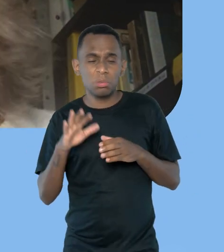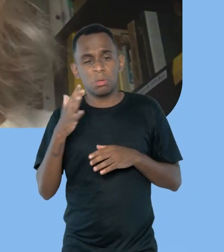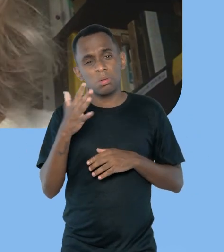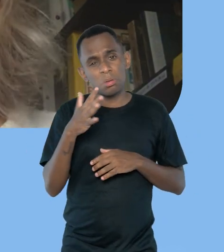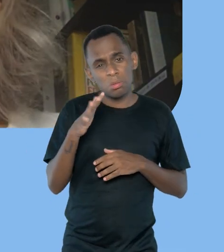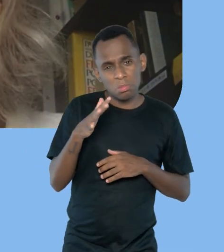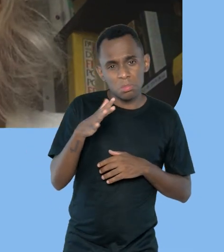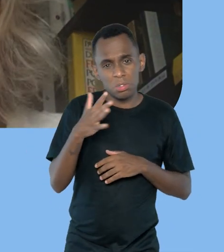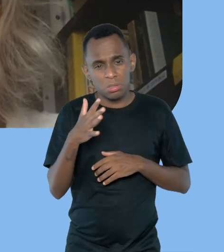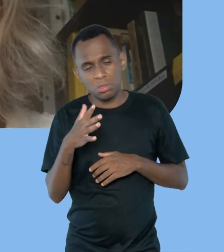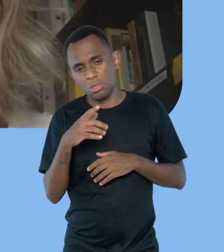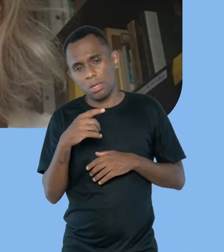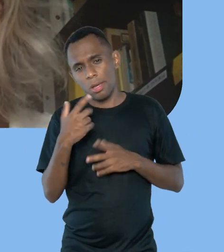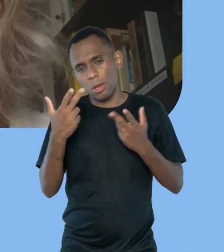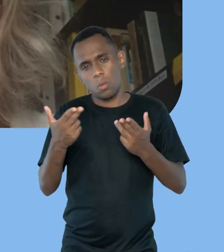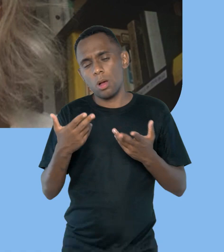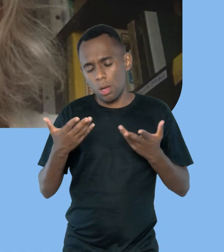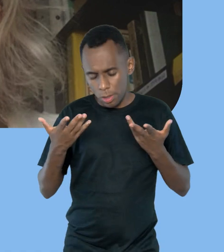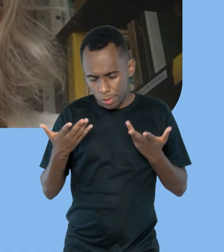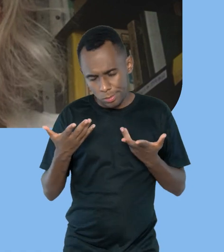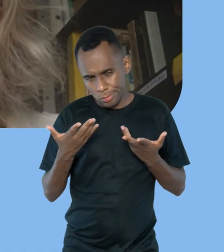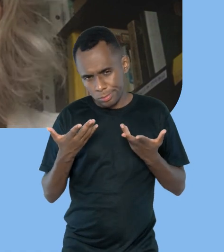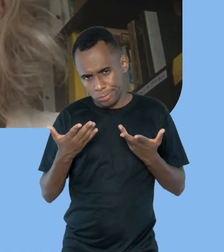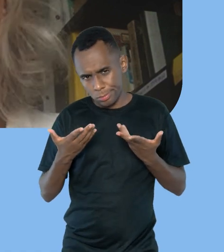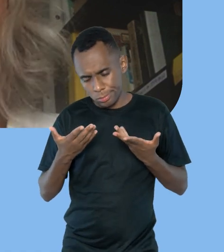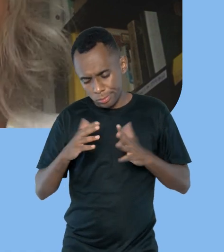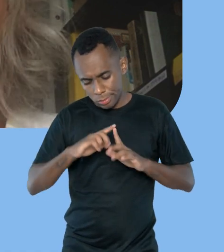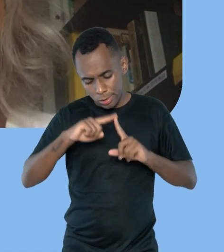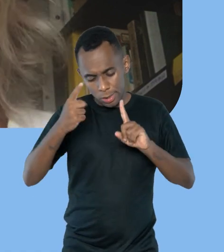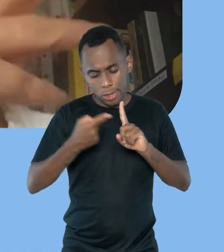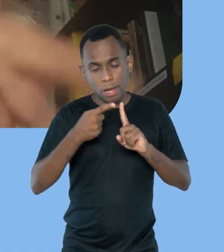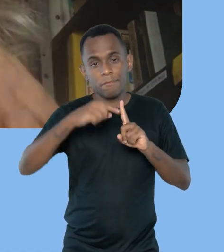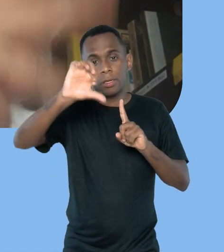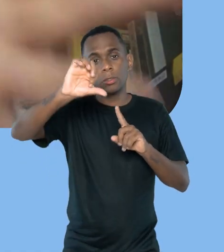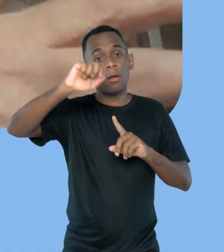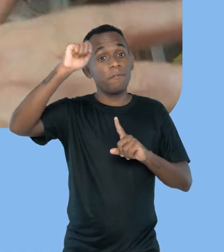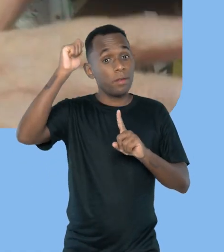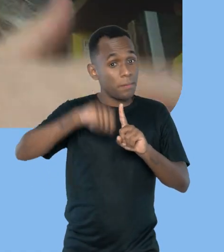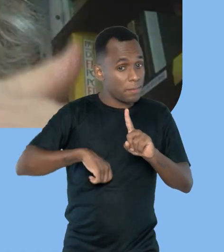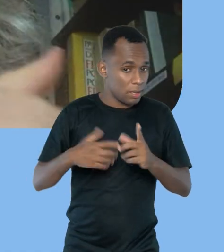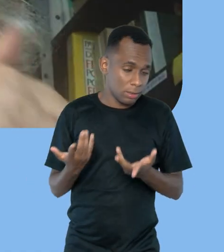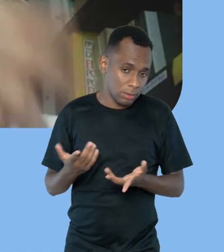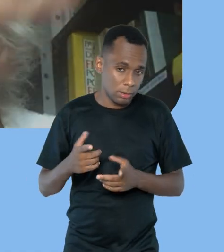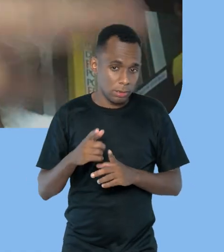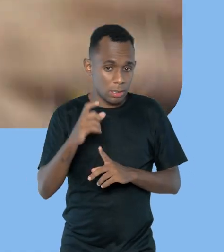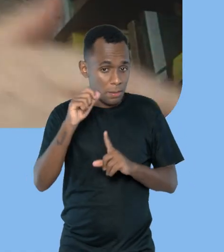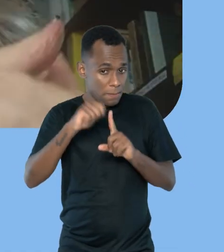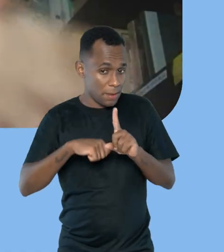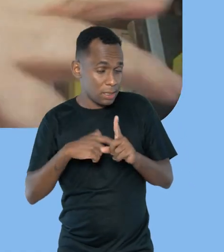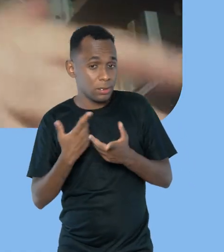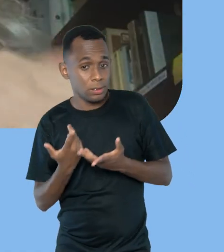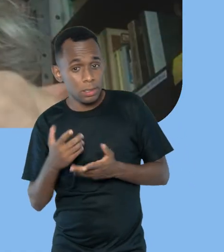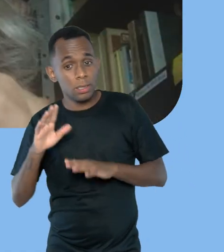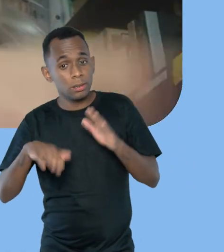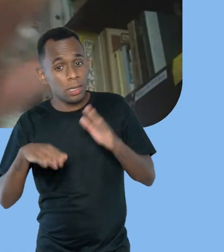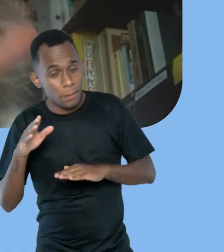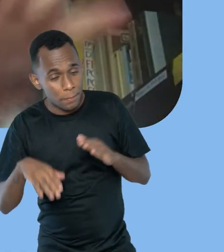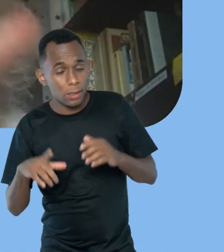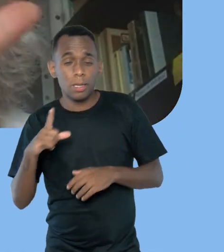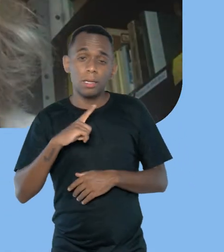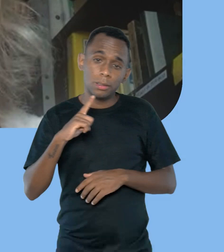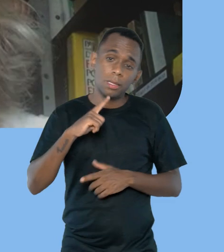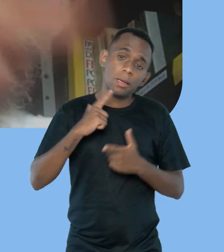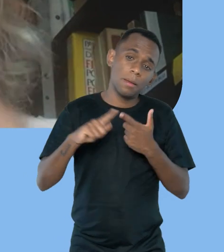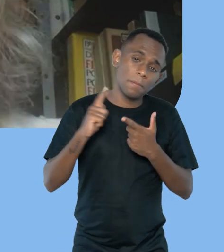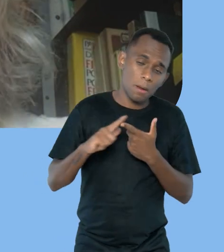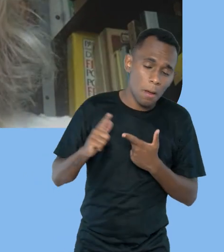é a gestação de uma criança, 9 meses. Às vezes a gente tem problemas, há